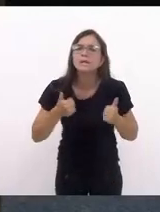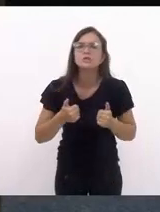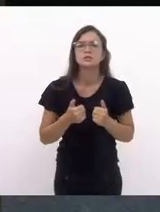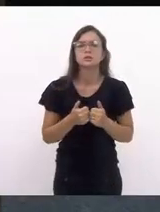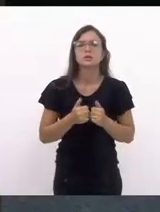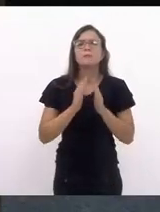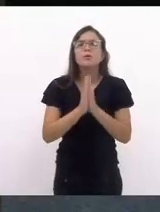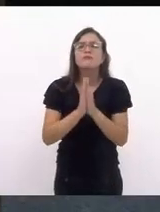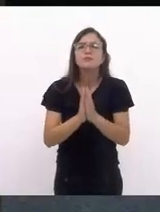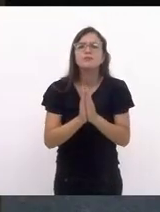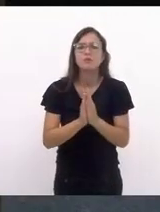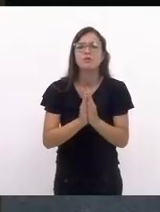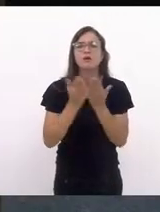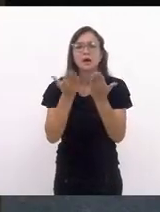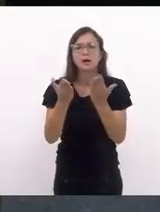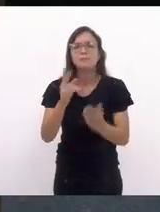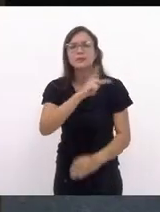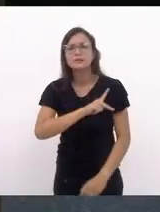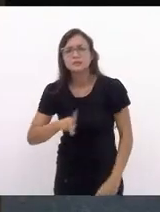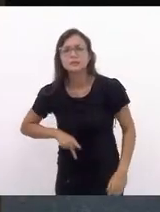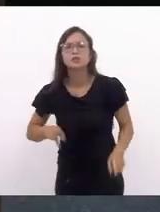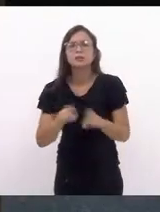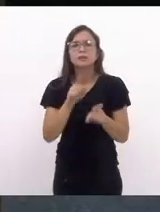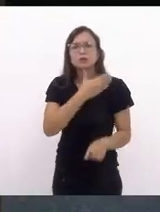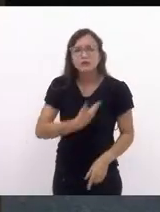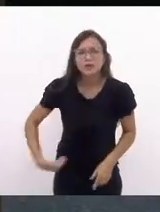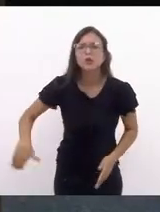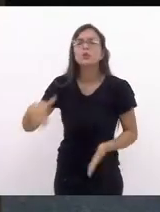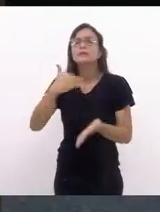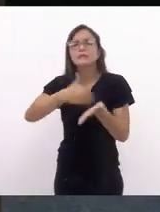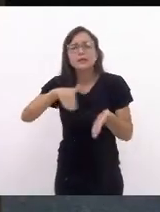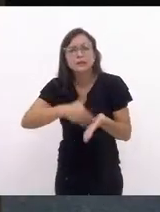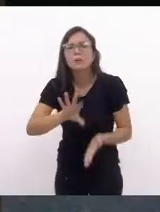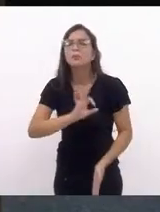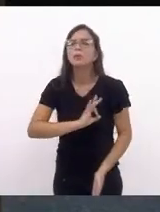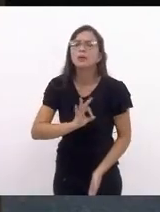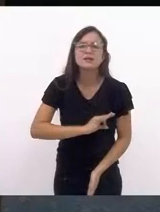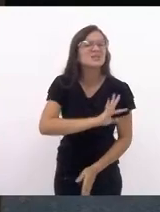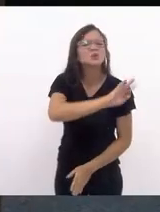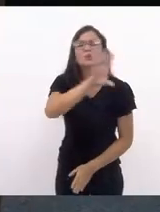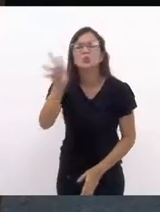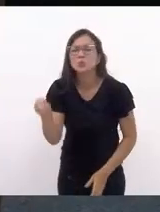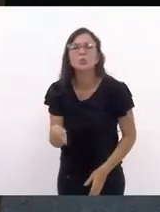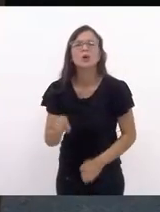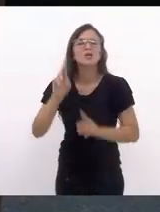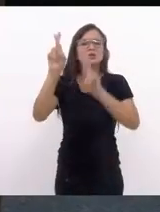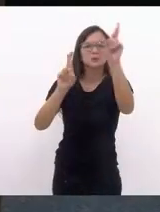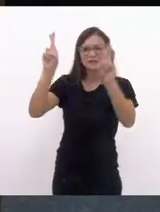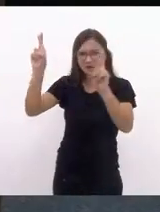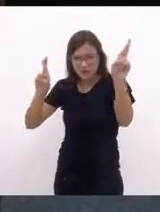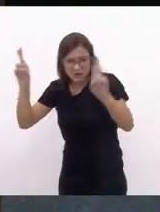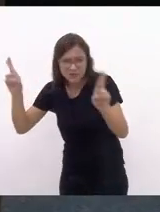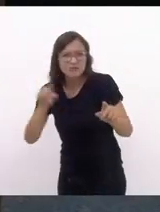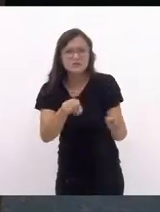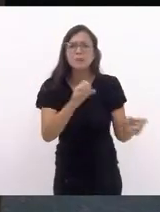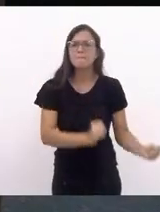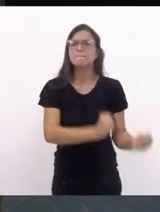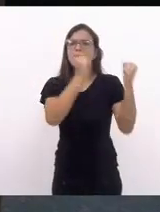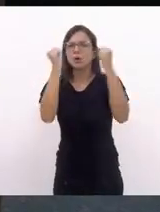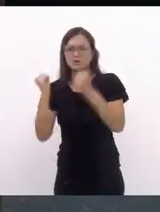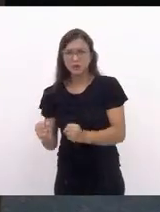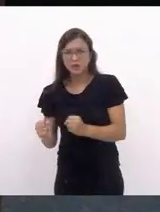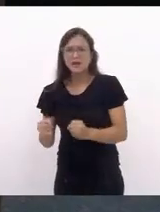senhor presidente o senhor Governador ao Senhor secretário da polícia militar e as demais autoridades que tem o poder de fazer